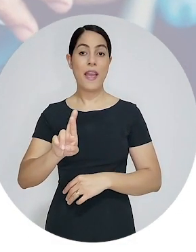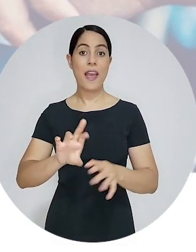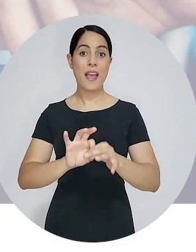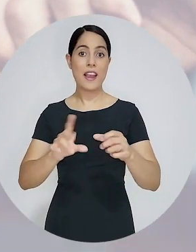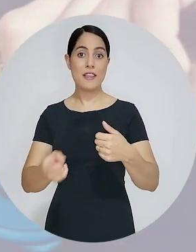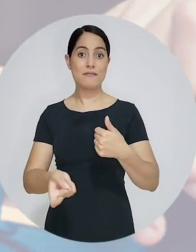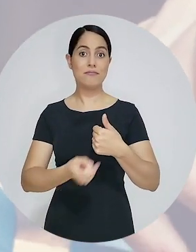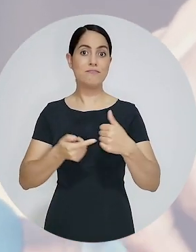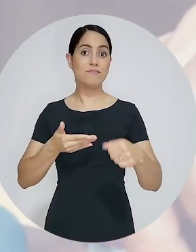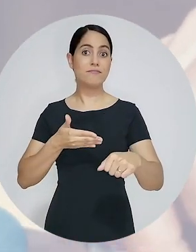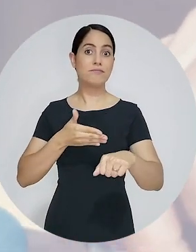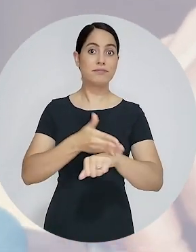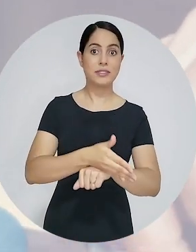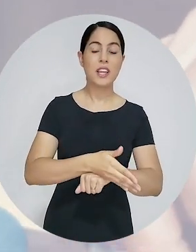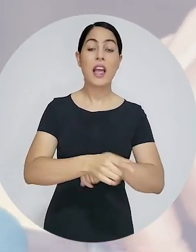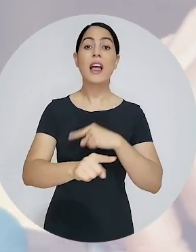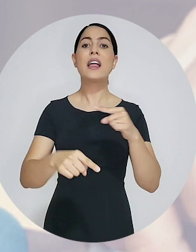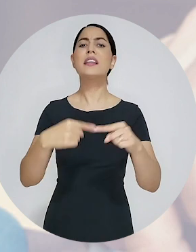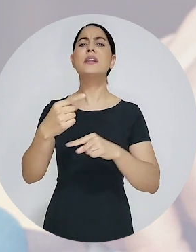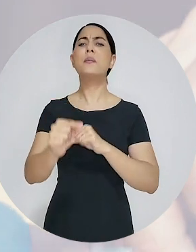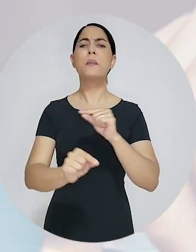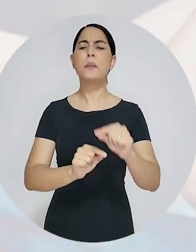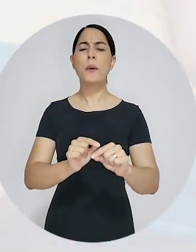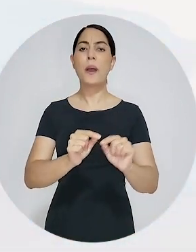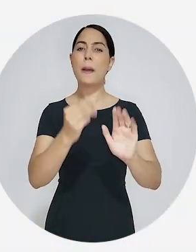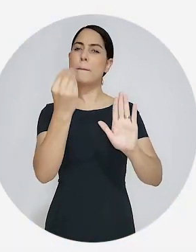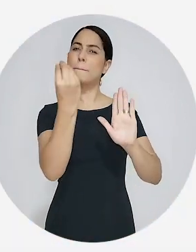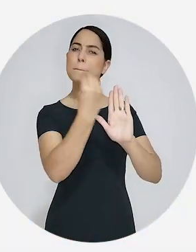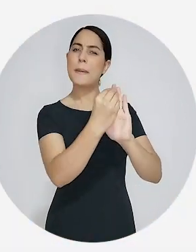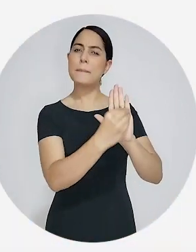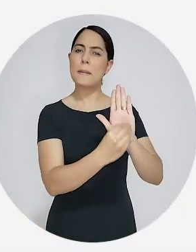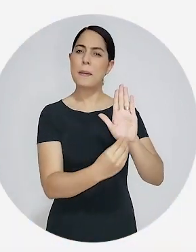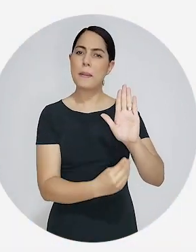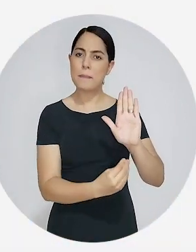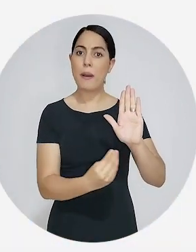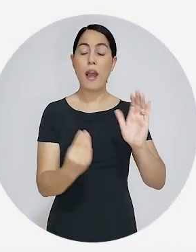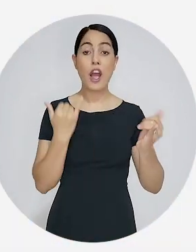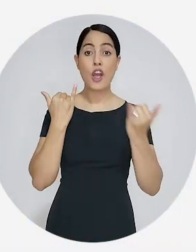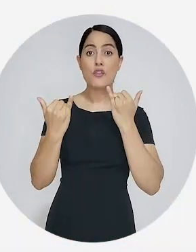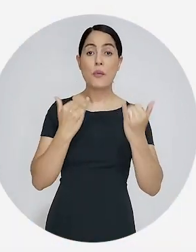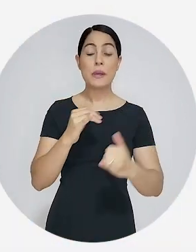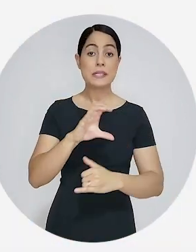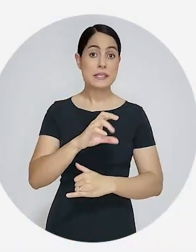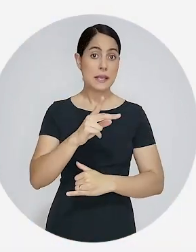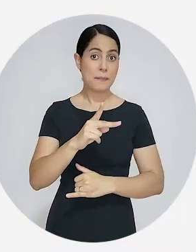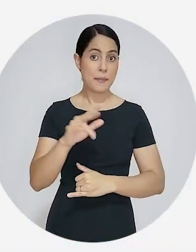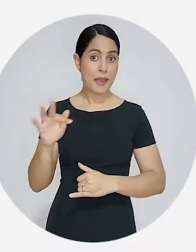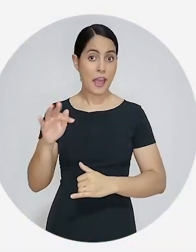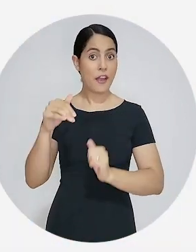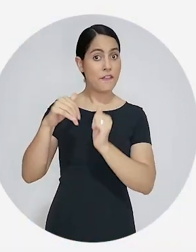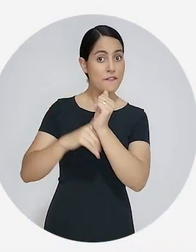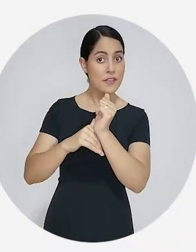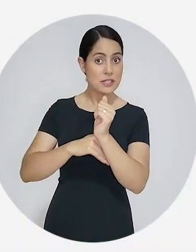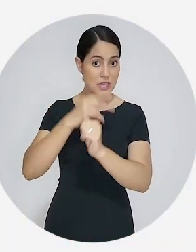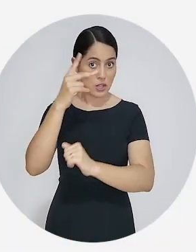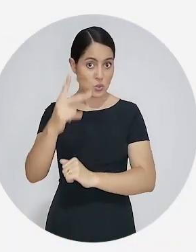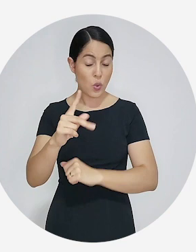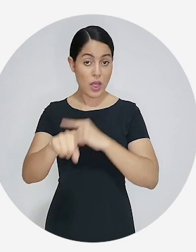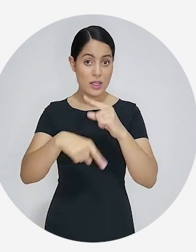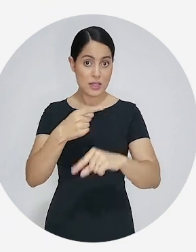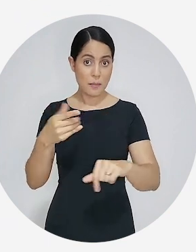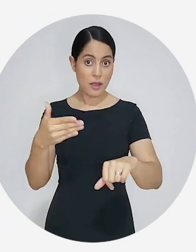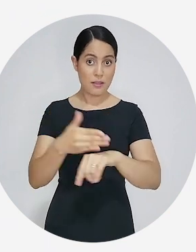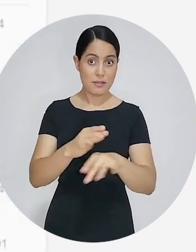anuidadezero.oab.org.br. O primeiro passo é clicar no botão Entrar e, em seguida, preencher os dados solicitados com seu CPF